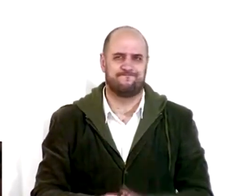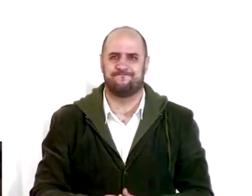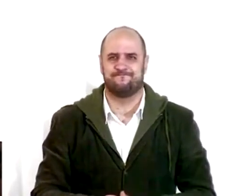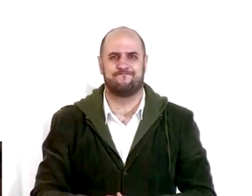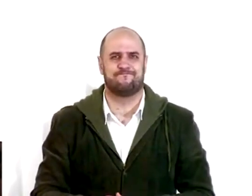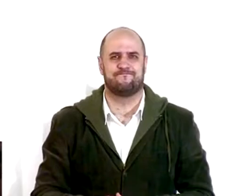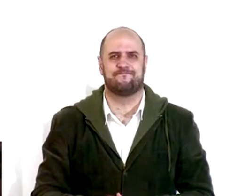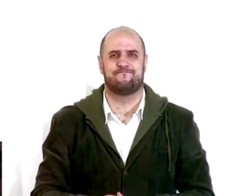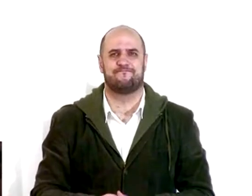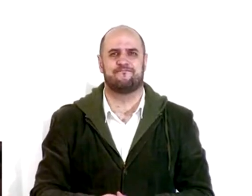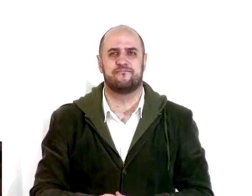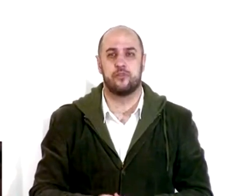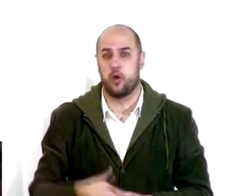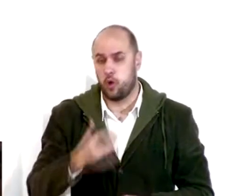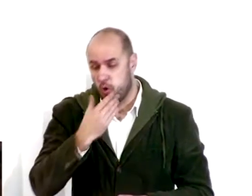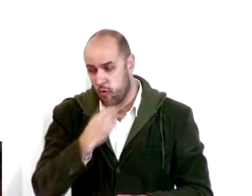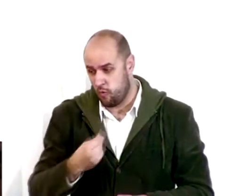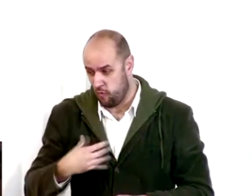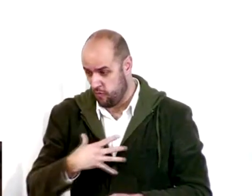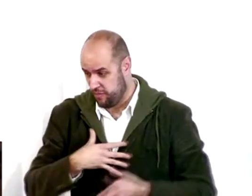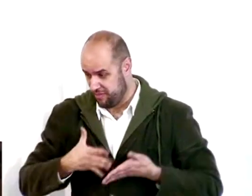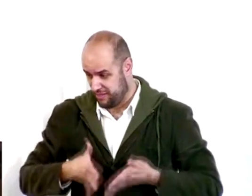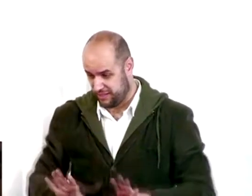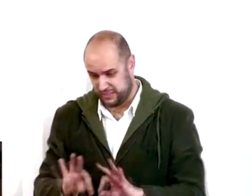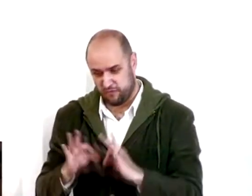reconhecido como um filho de carpinteiro,